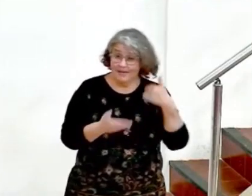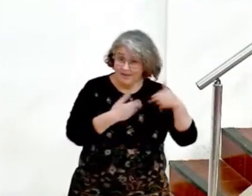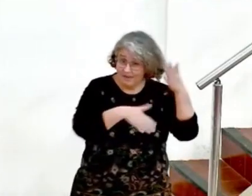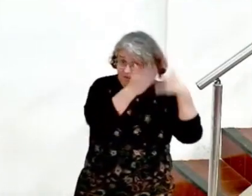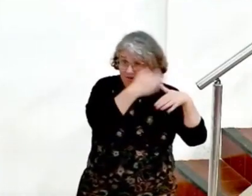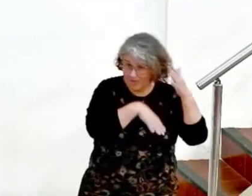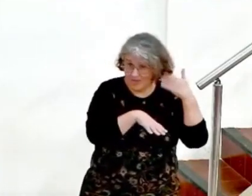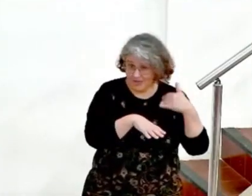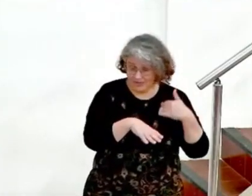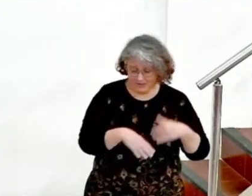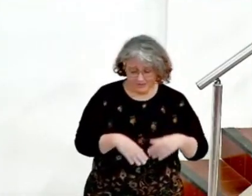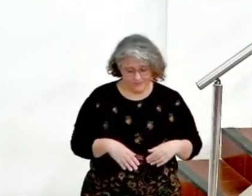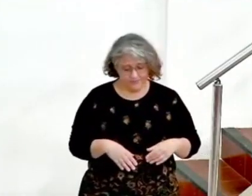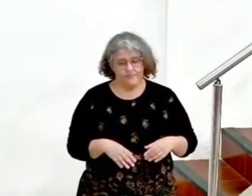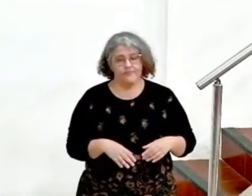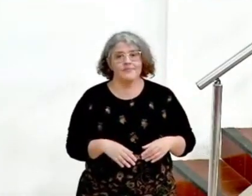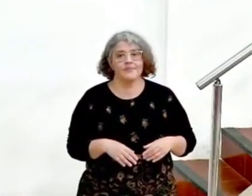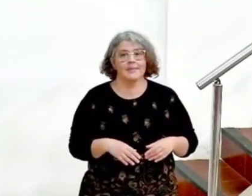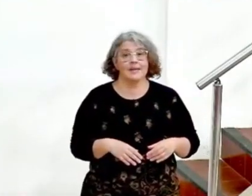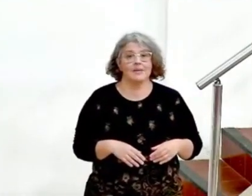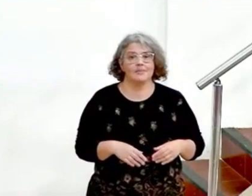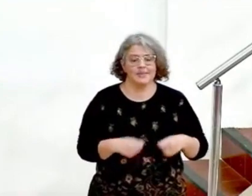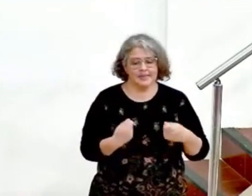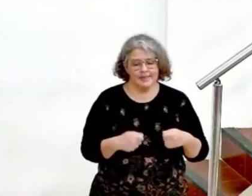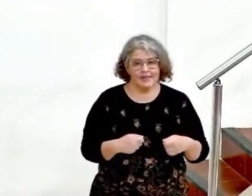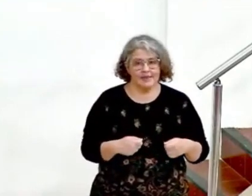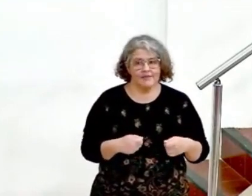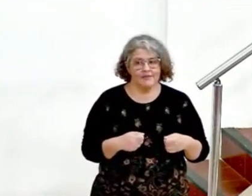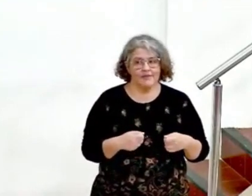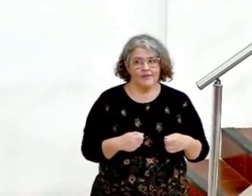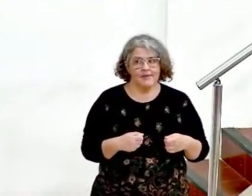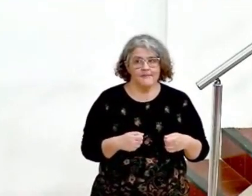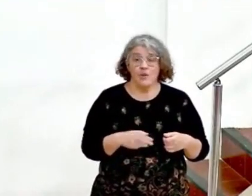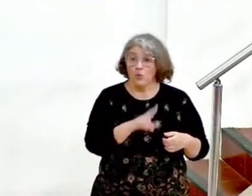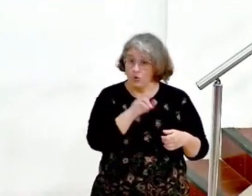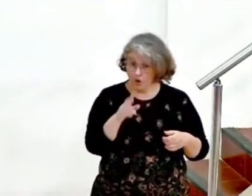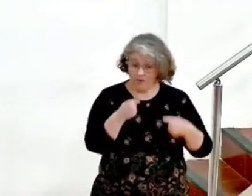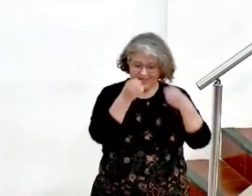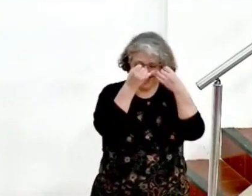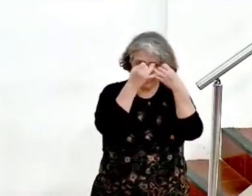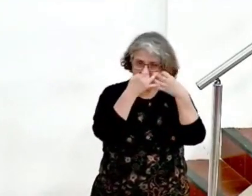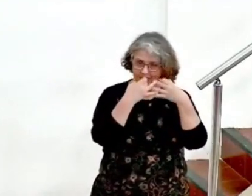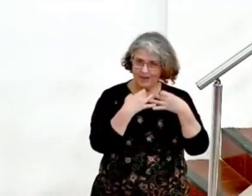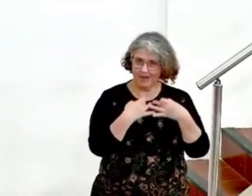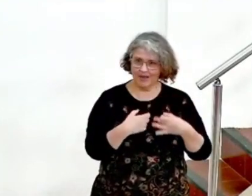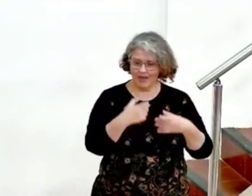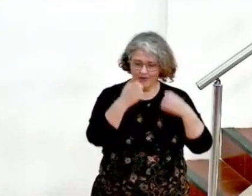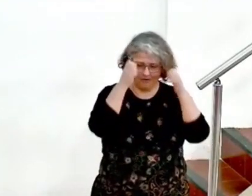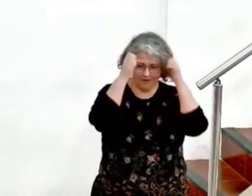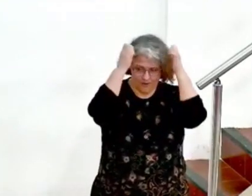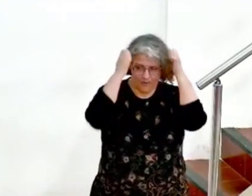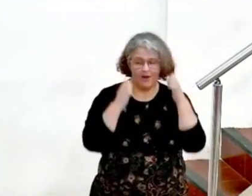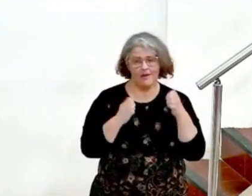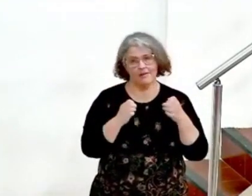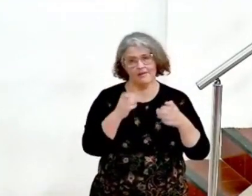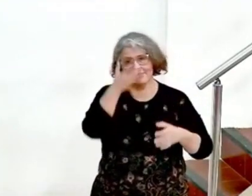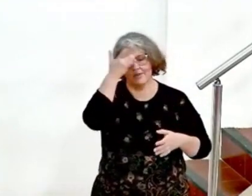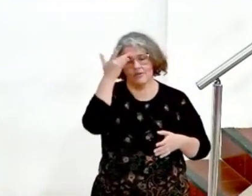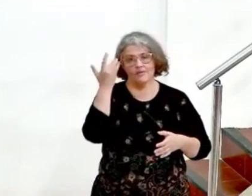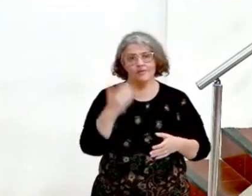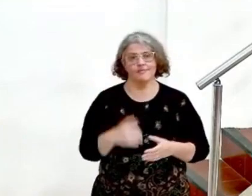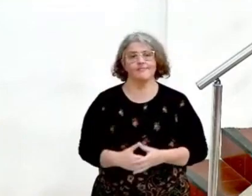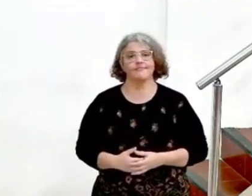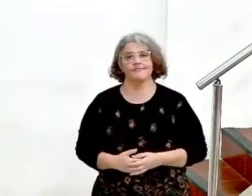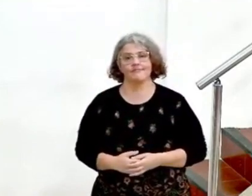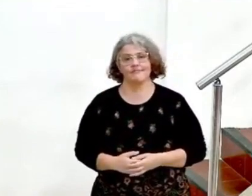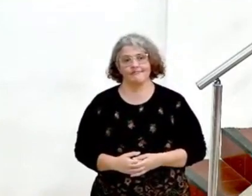de fato a realidade do caráter, da personalidade do filho. E então, Abraão vai obedecer a Deus e vai